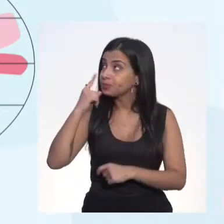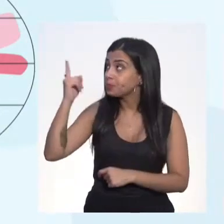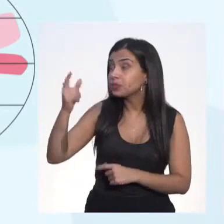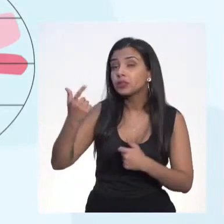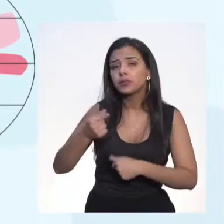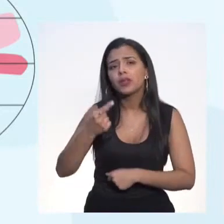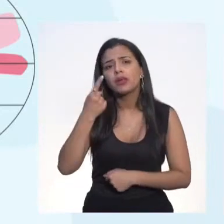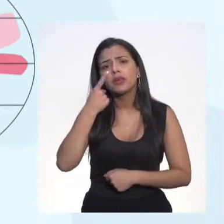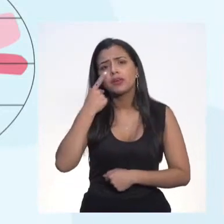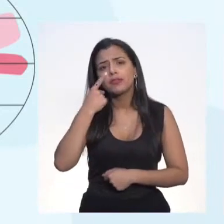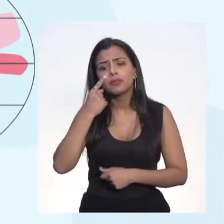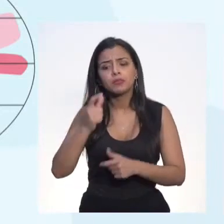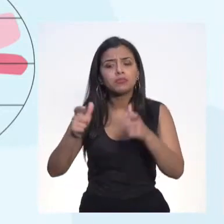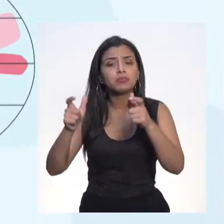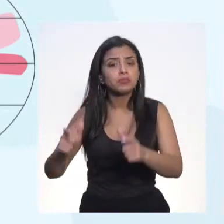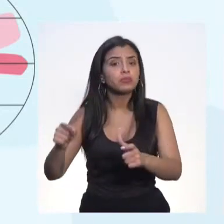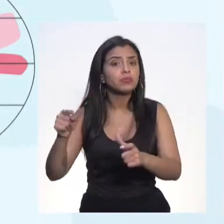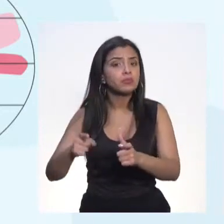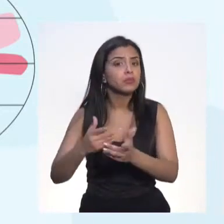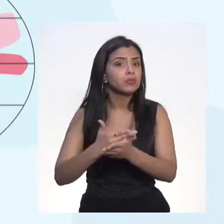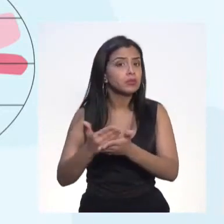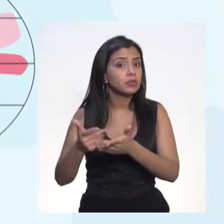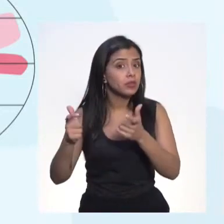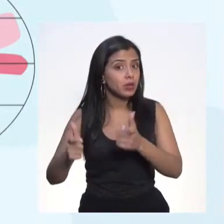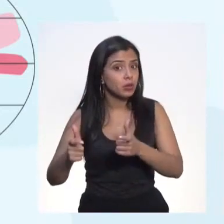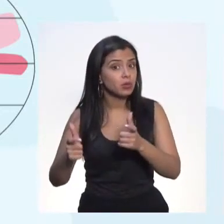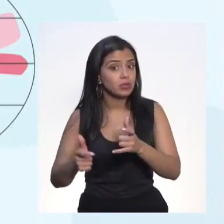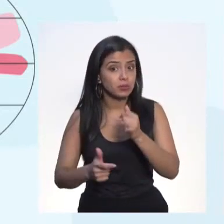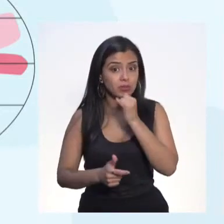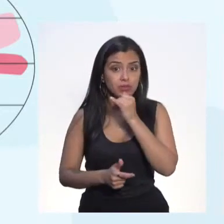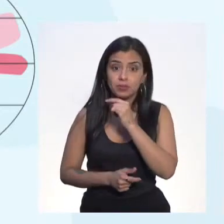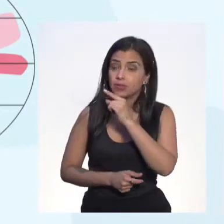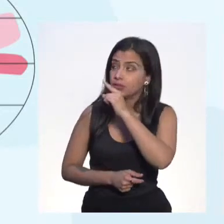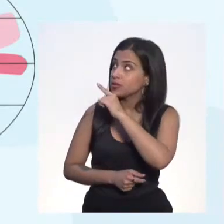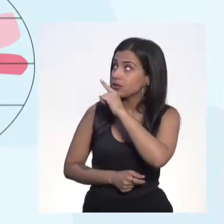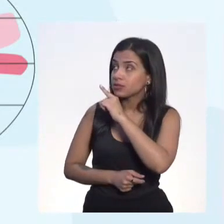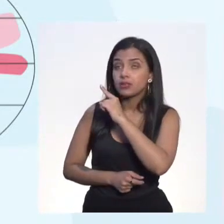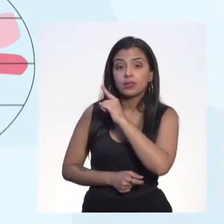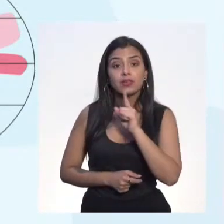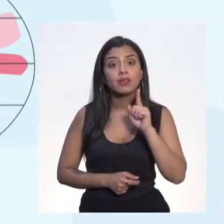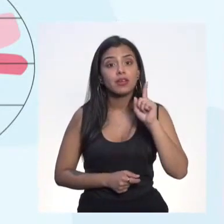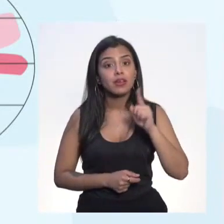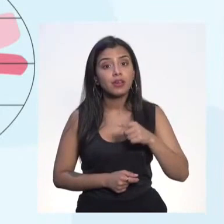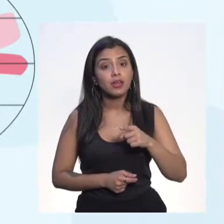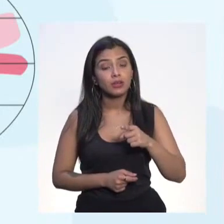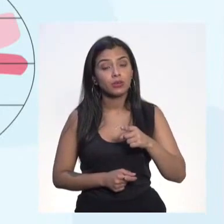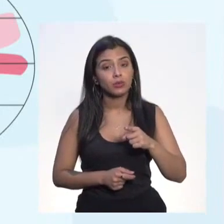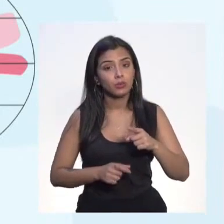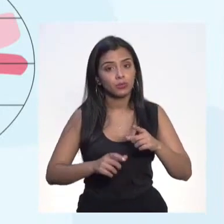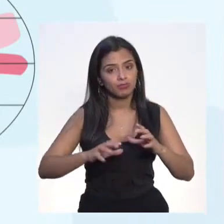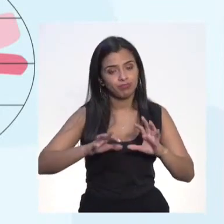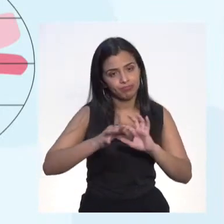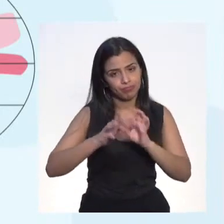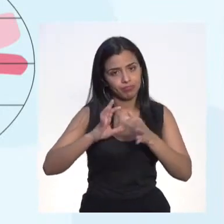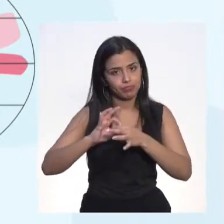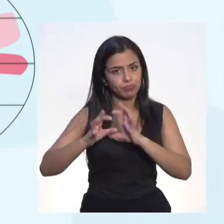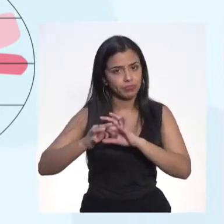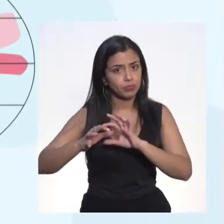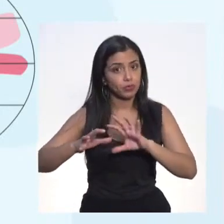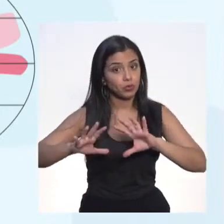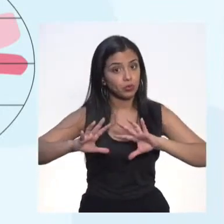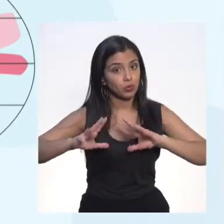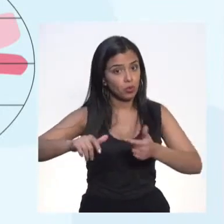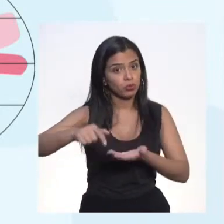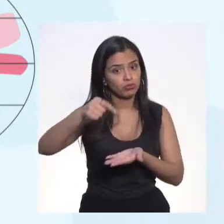de onde que vem essa massa. Tá? Por exemplo, essa aqui, ela é continental, que faz parte do continente, ela vem